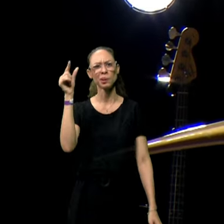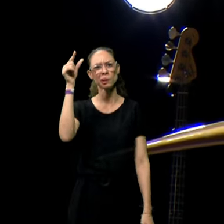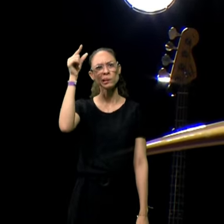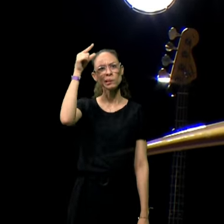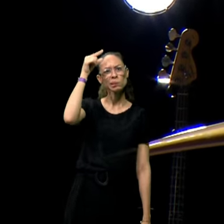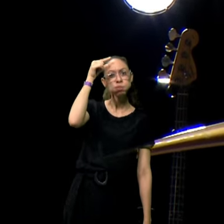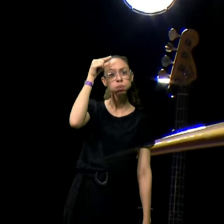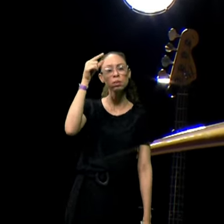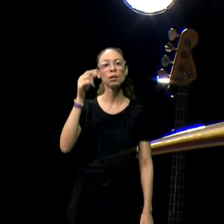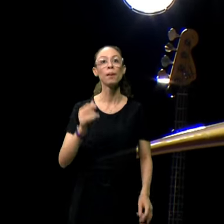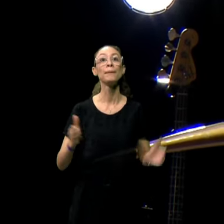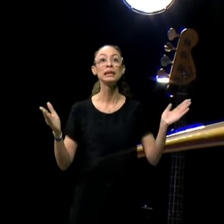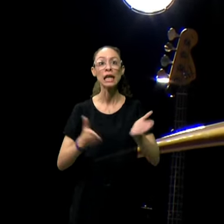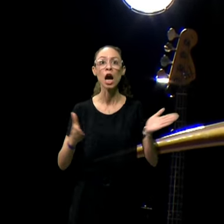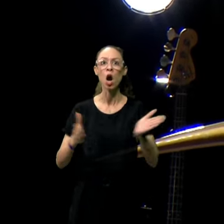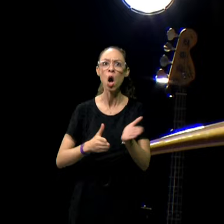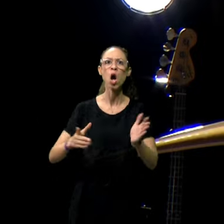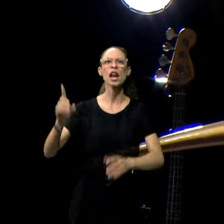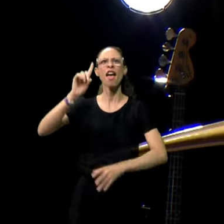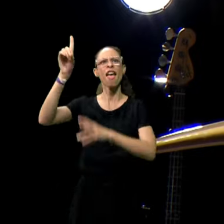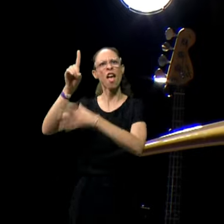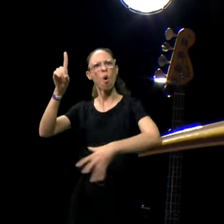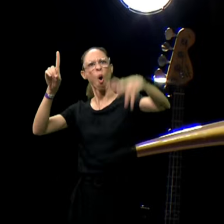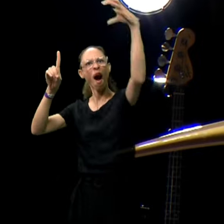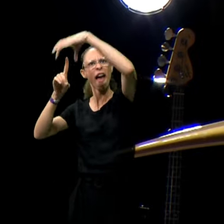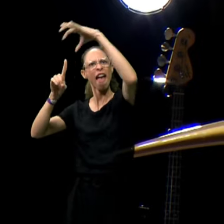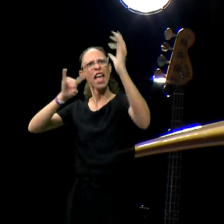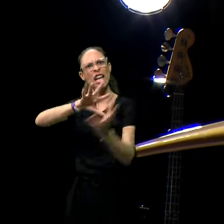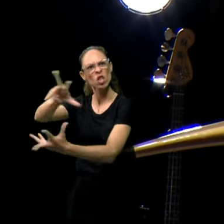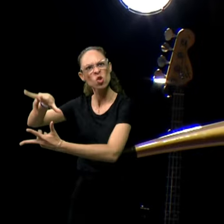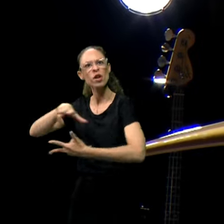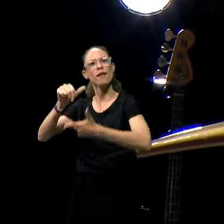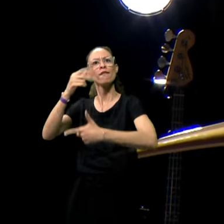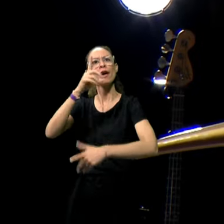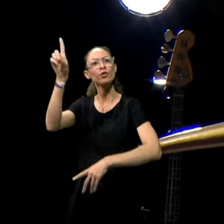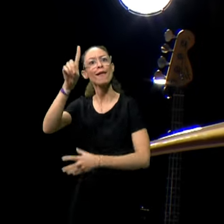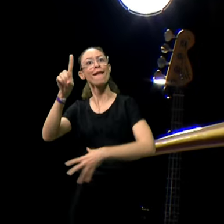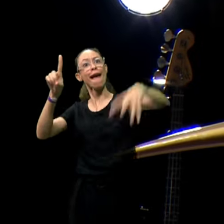de filho, e não existe ninguém que se chame filho de um rei